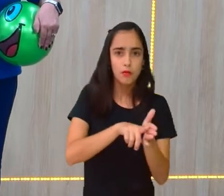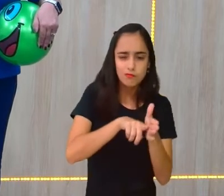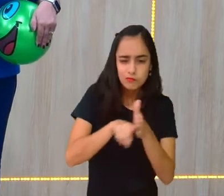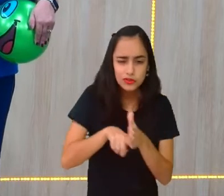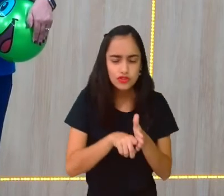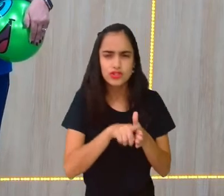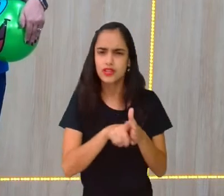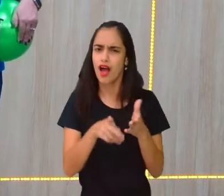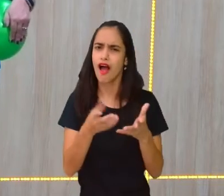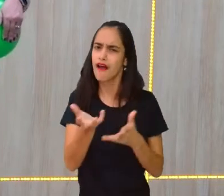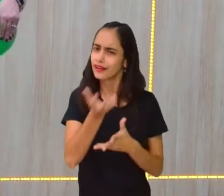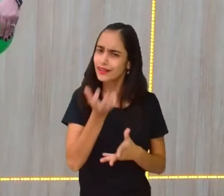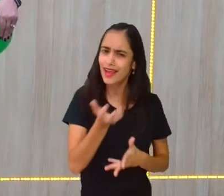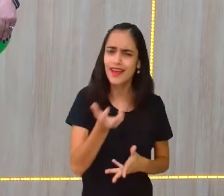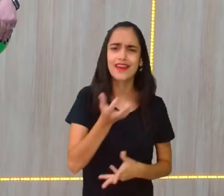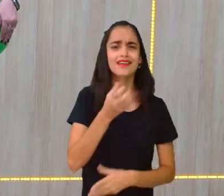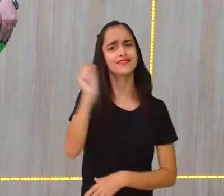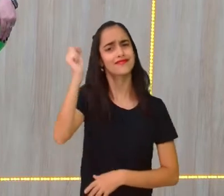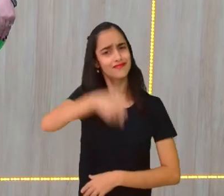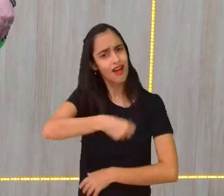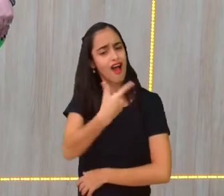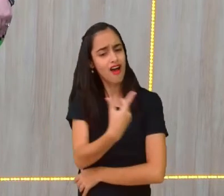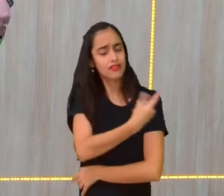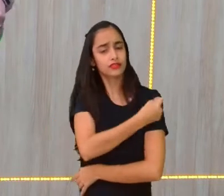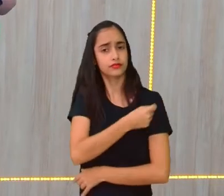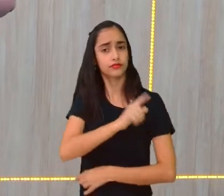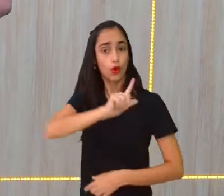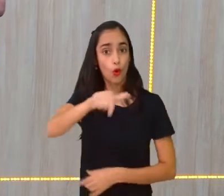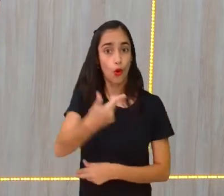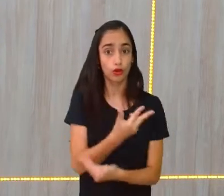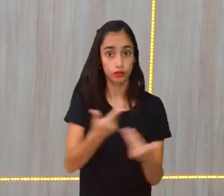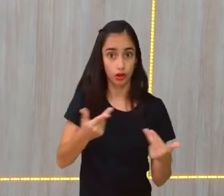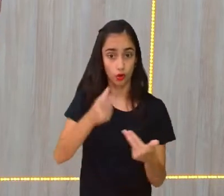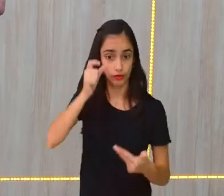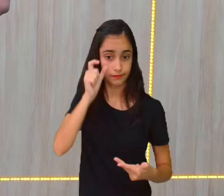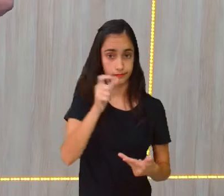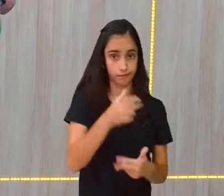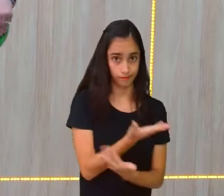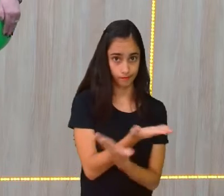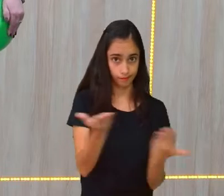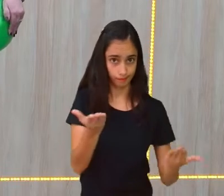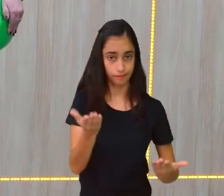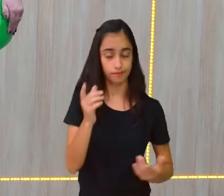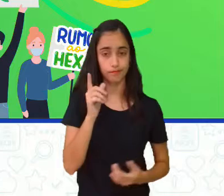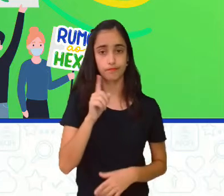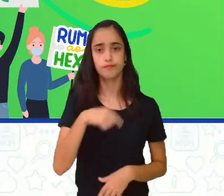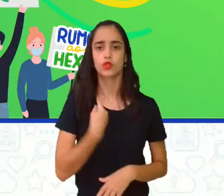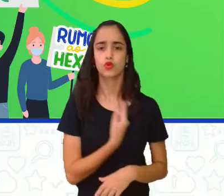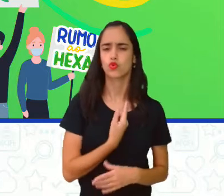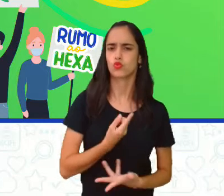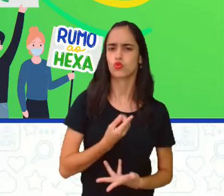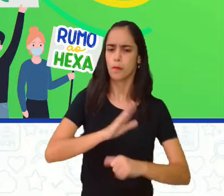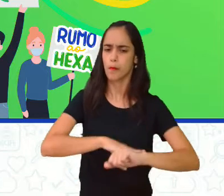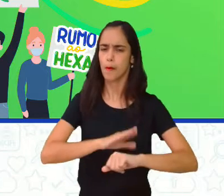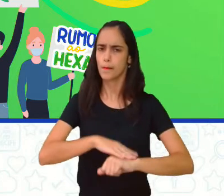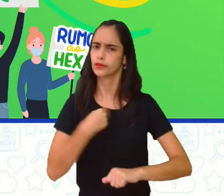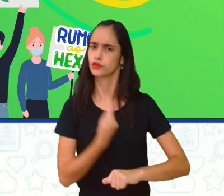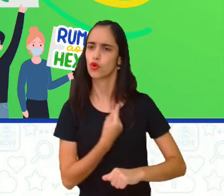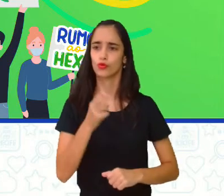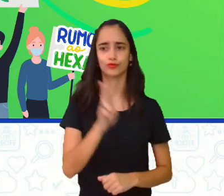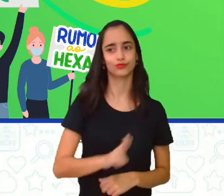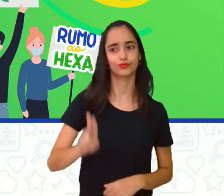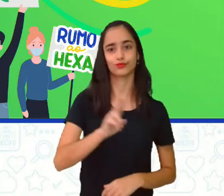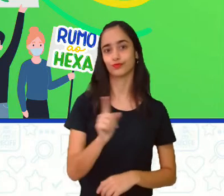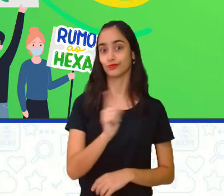vacina. Outra coisa que eu quero chamar a atenção de vocês, que no nosso caso aqui, né, nós estamos sem usar máscara